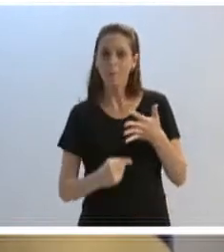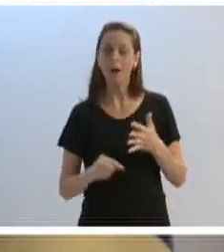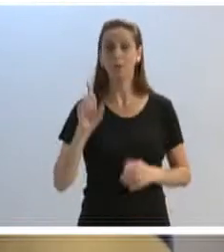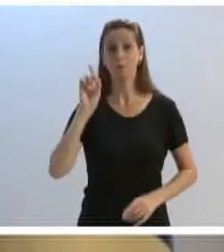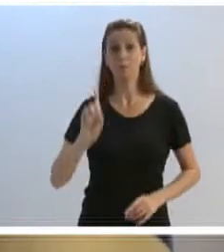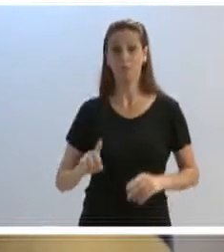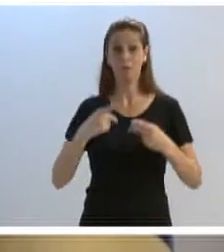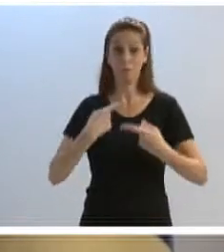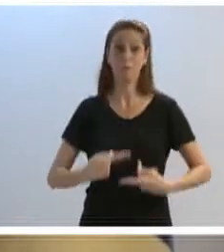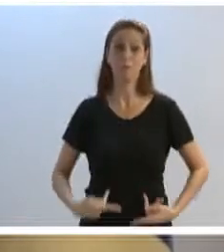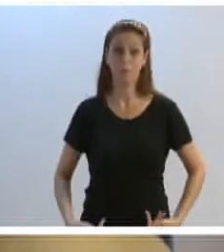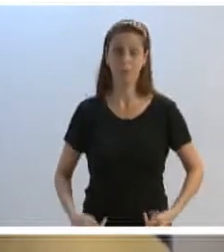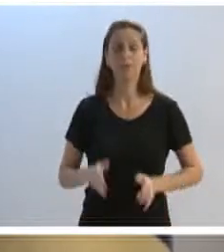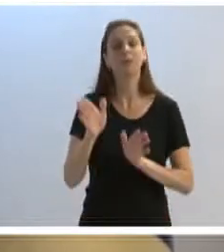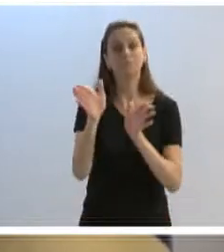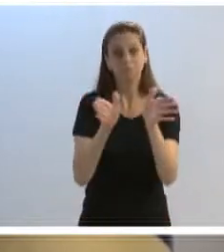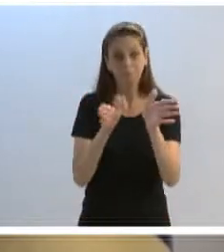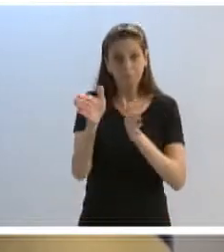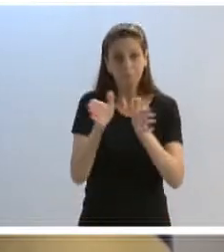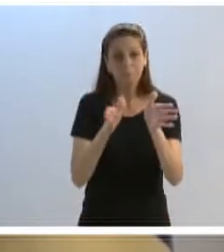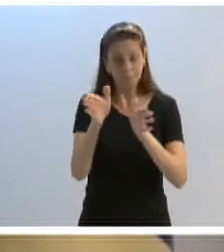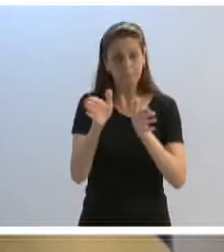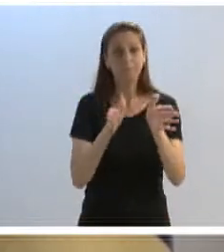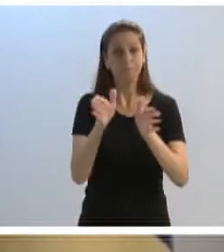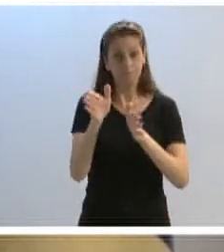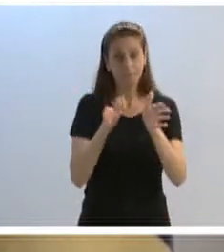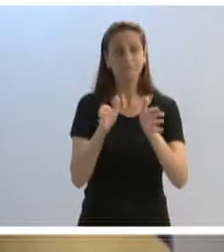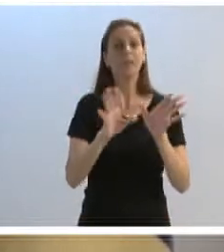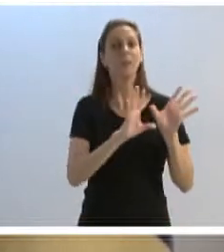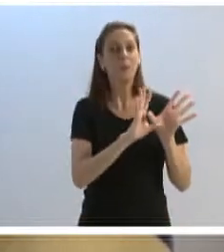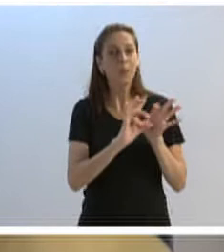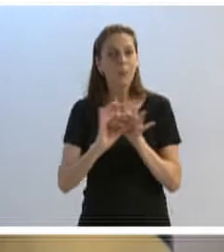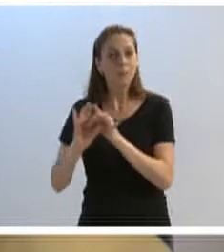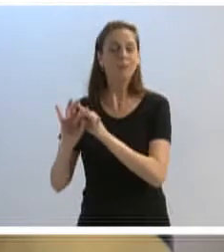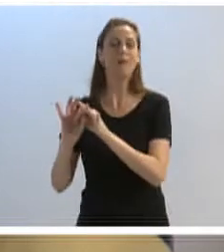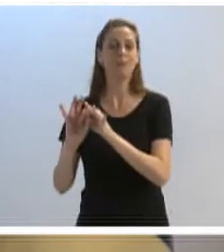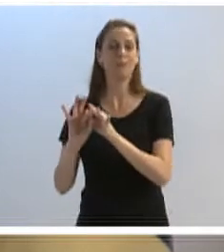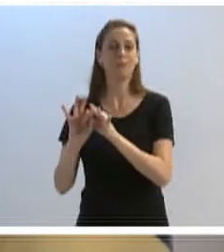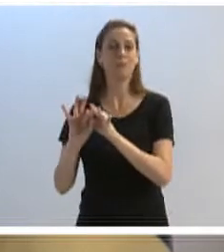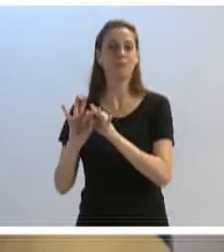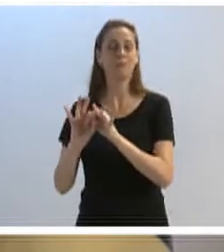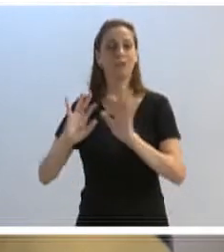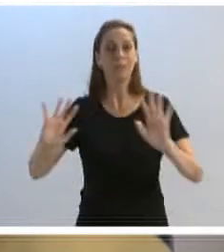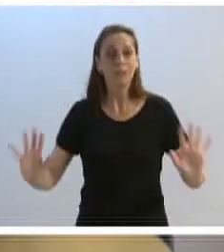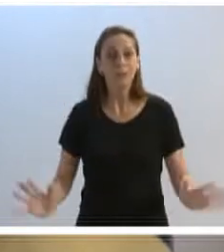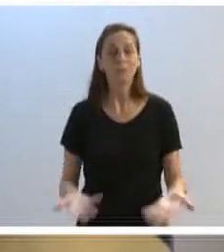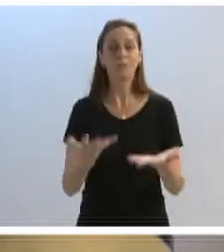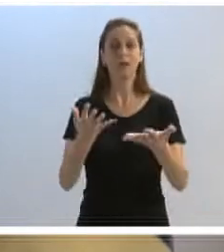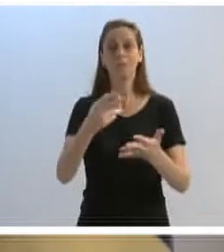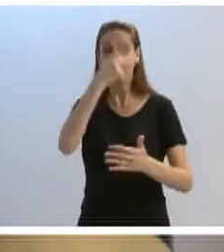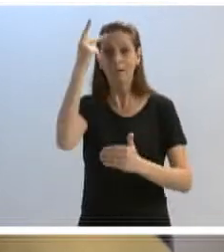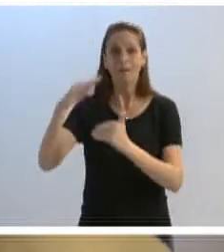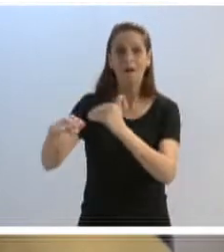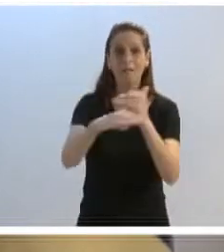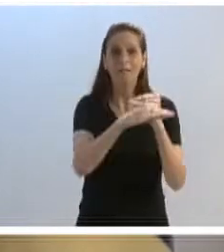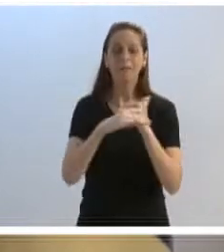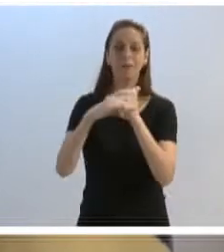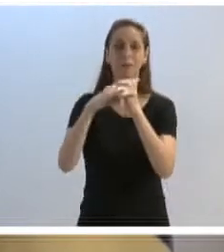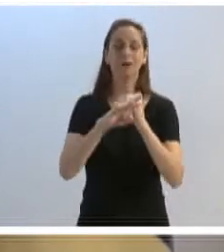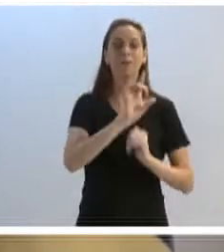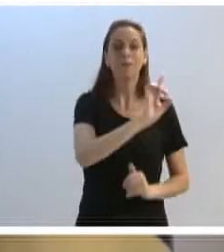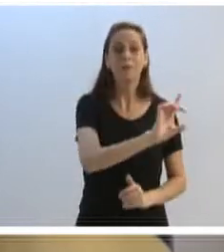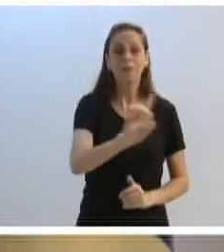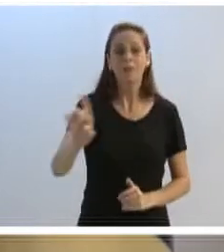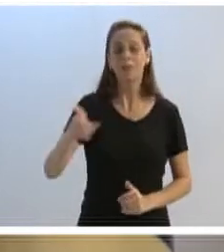humanos. A acessibilidade se insere no contexto mais amplo da promoção da igualdade. Cada pessoa